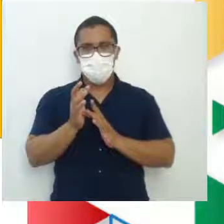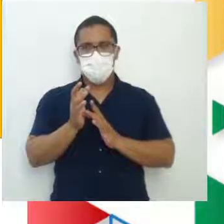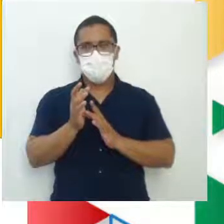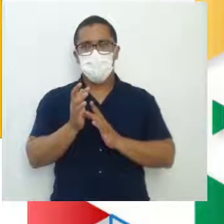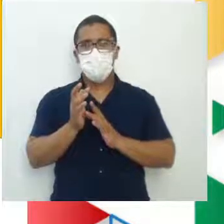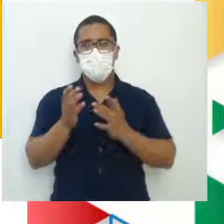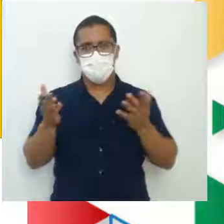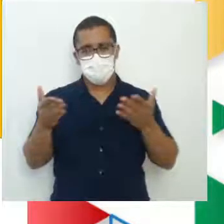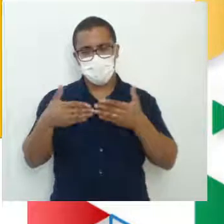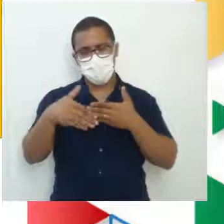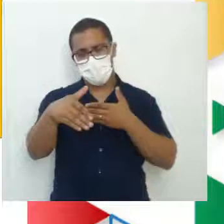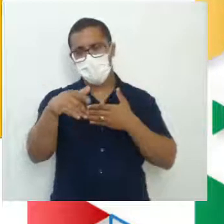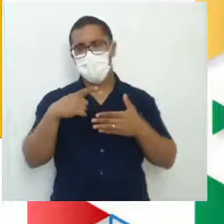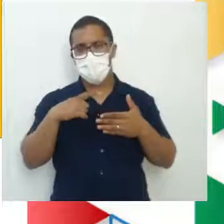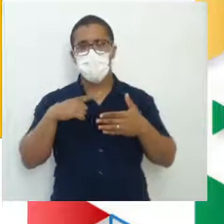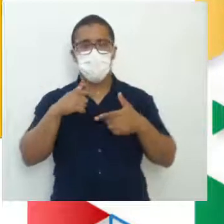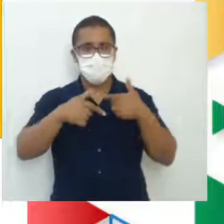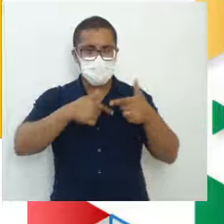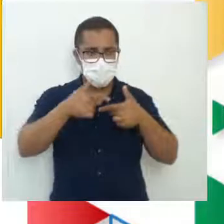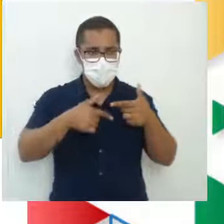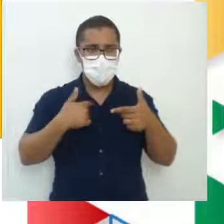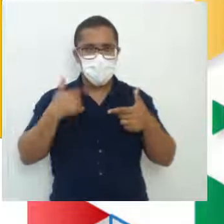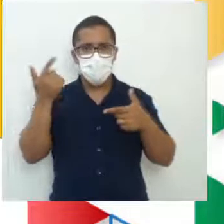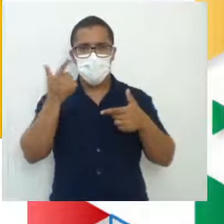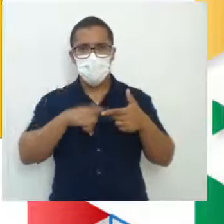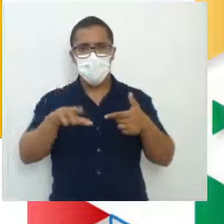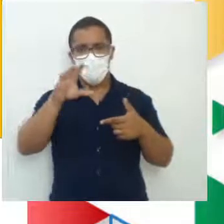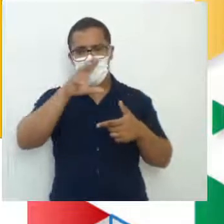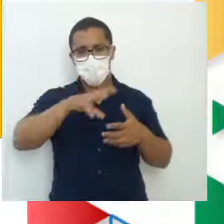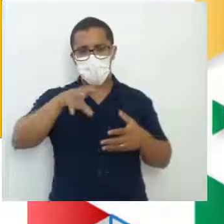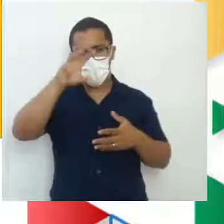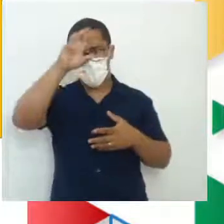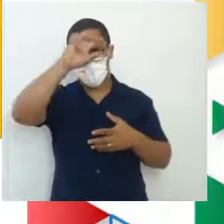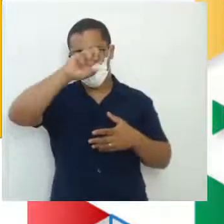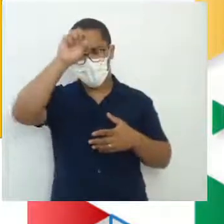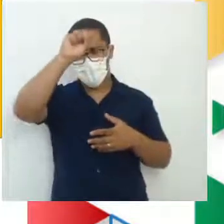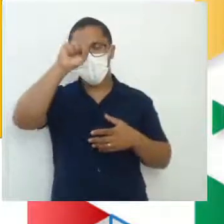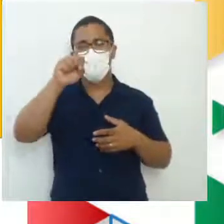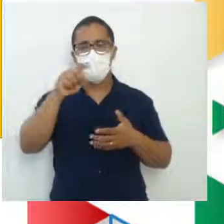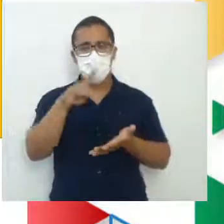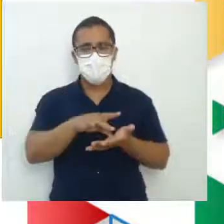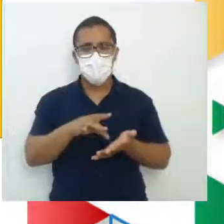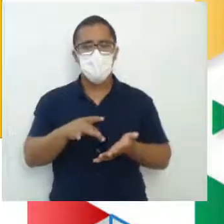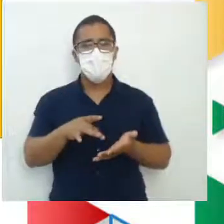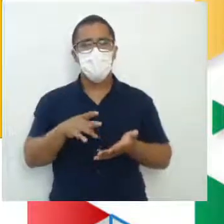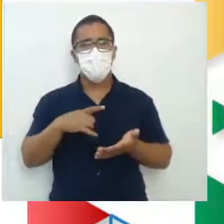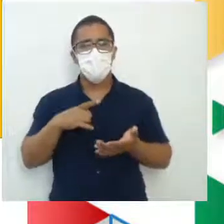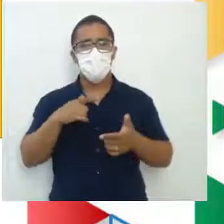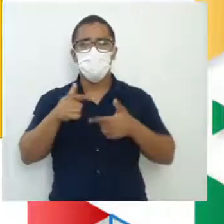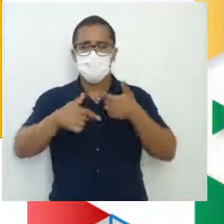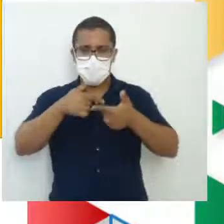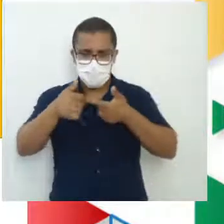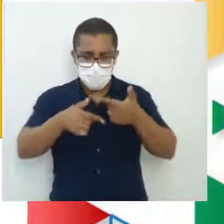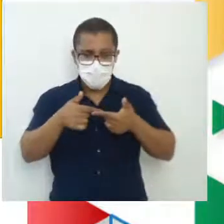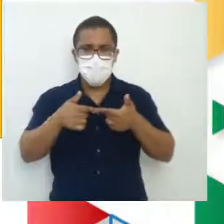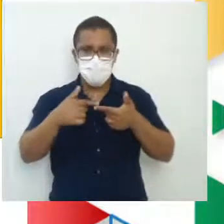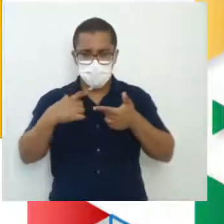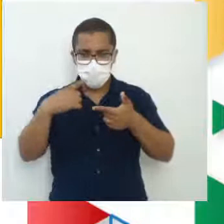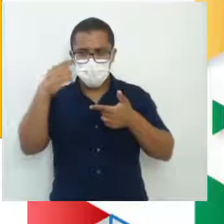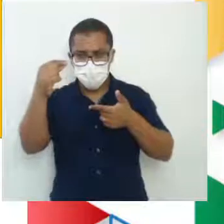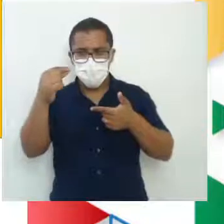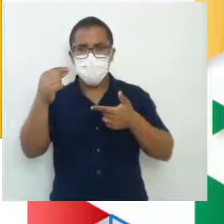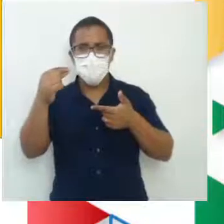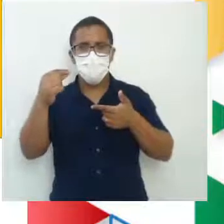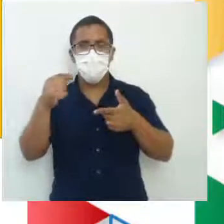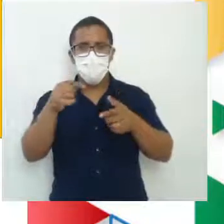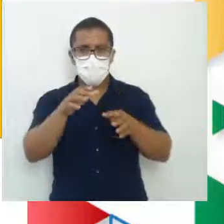desta missão, sinto renascer o Espírito da verdade. Na missão que me foi confiada, o doutrinador.